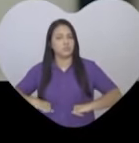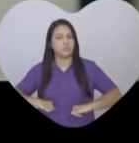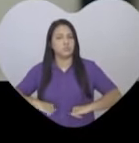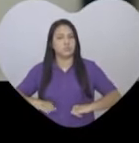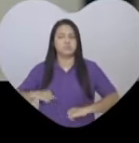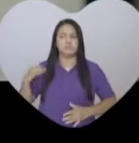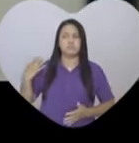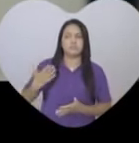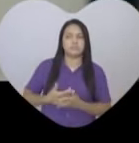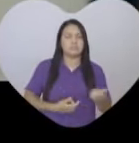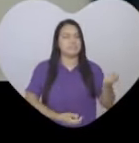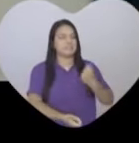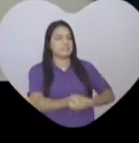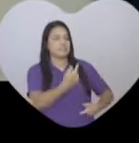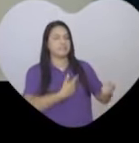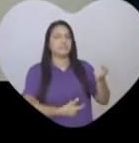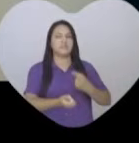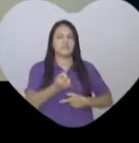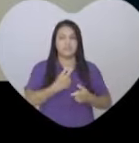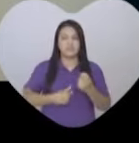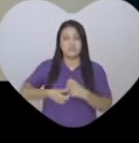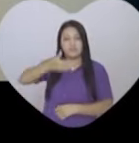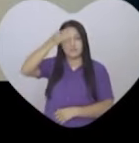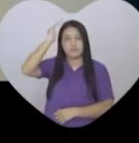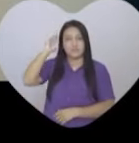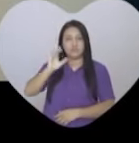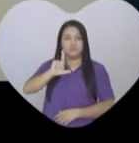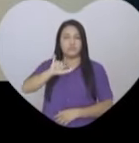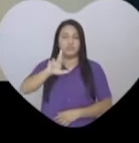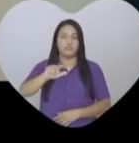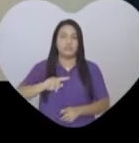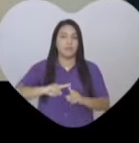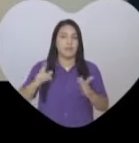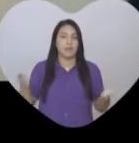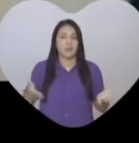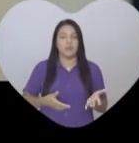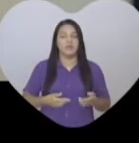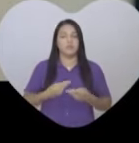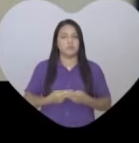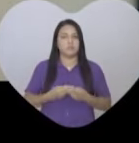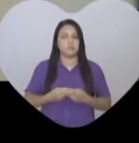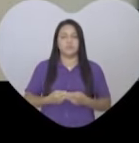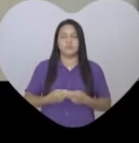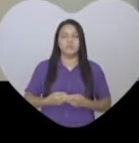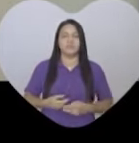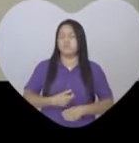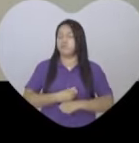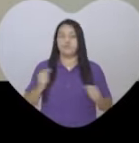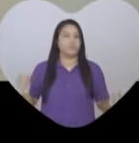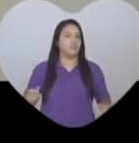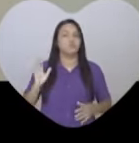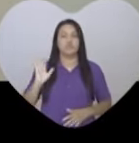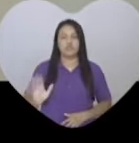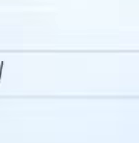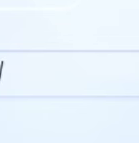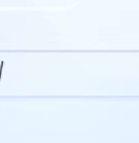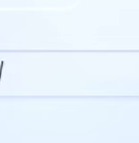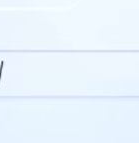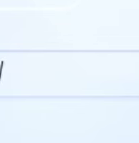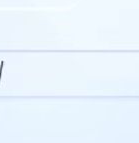Venho sofrendo todos os tipos de ataques de Rodrigo Cunha e Arthur Lira. Mas agora eles passaram de todos os